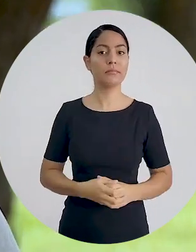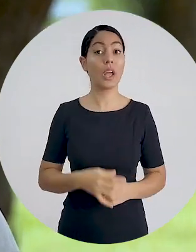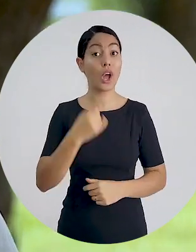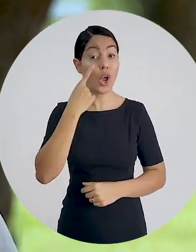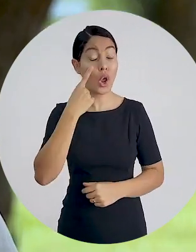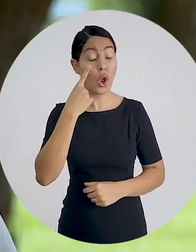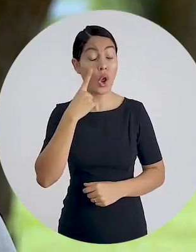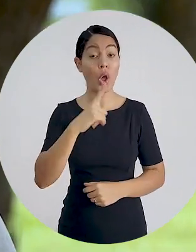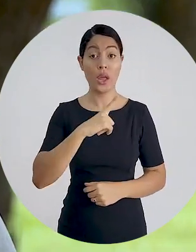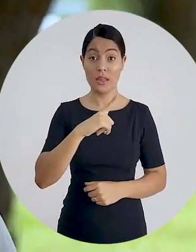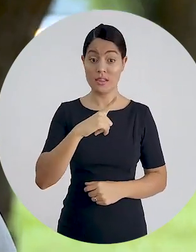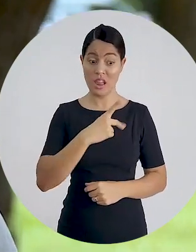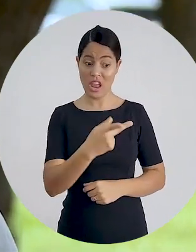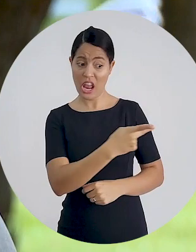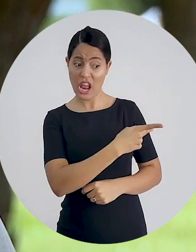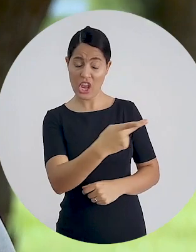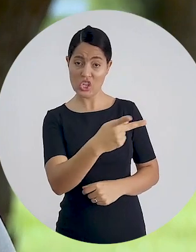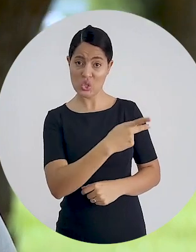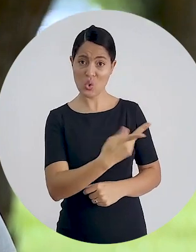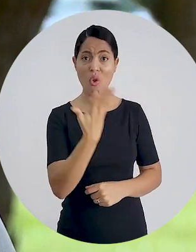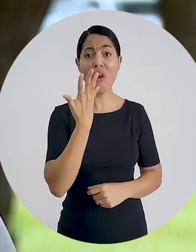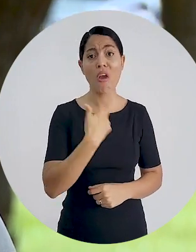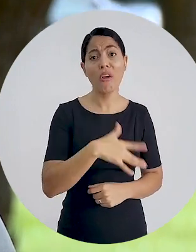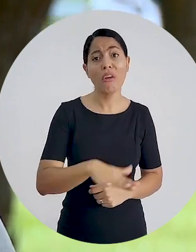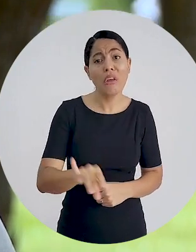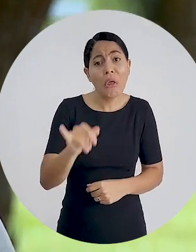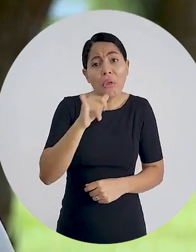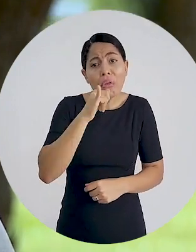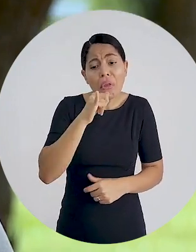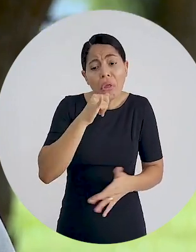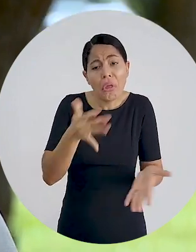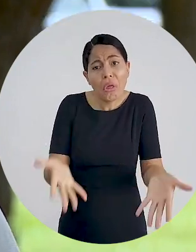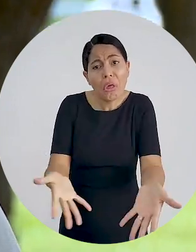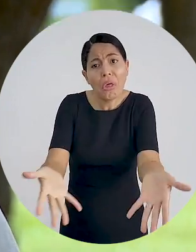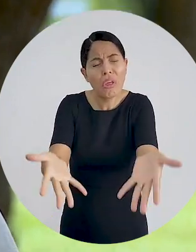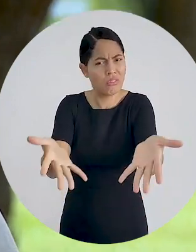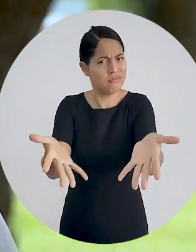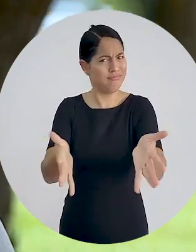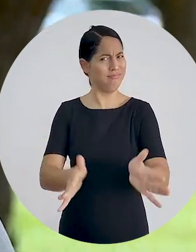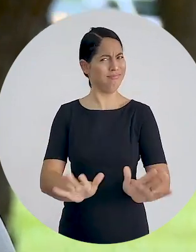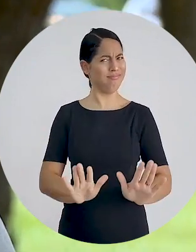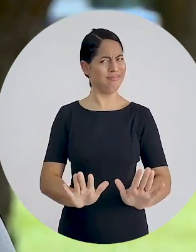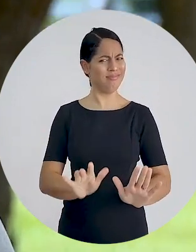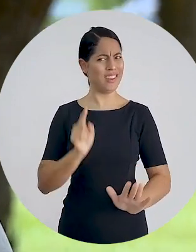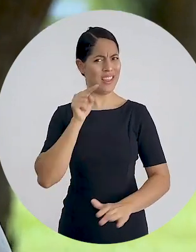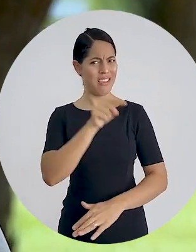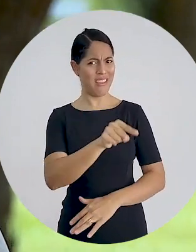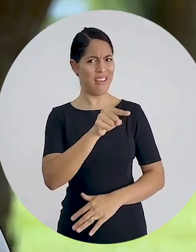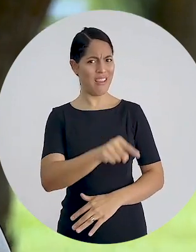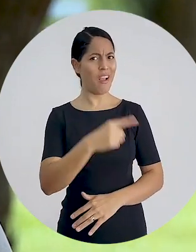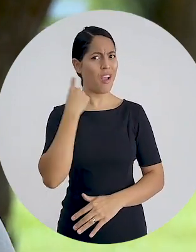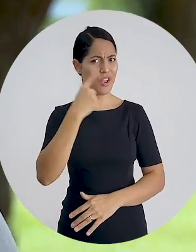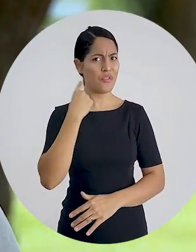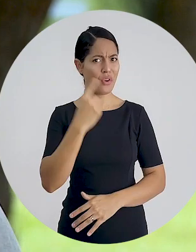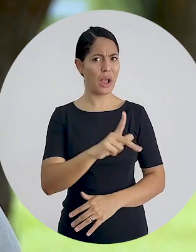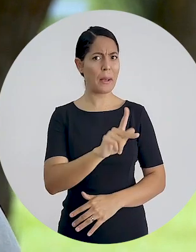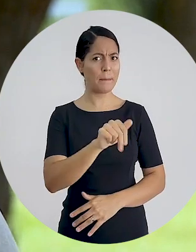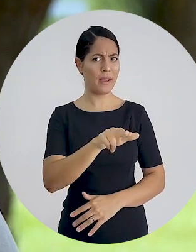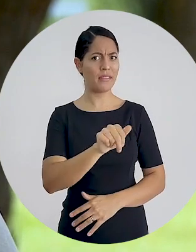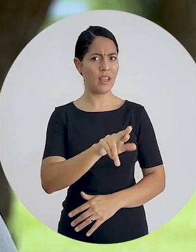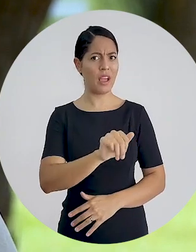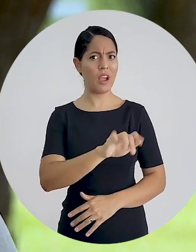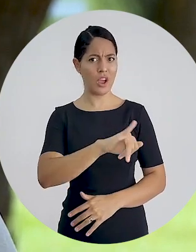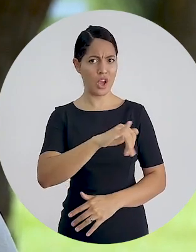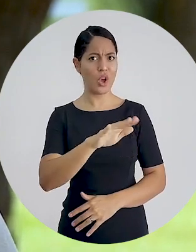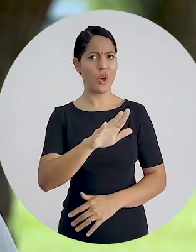as advogadas estariam na lista de fazedoras de crianças tristes e afirma que a advogada Cláudia Paranaguá pagaria